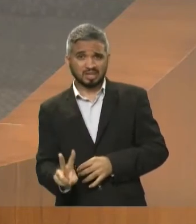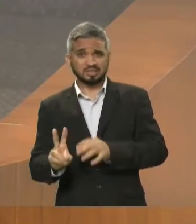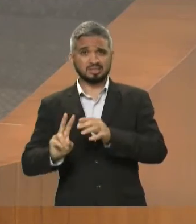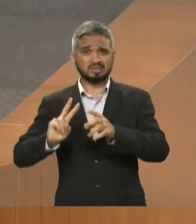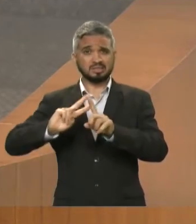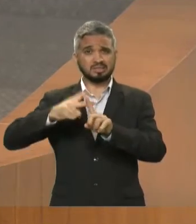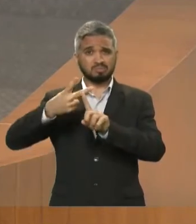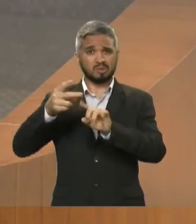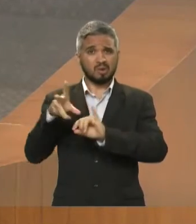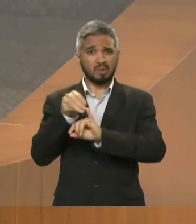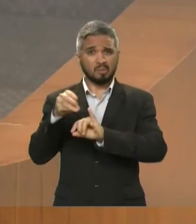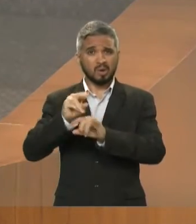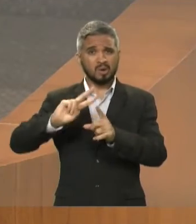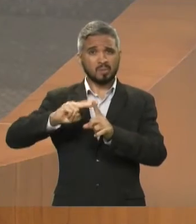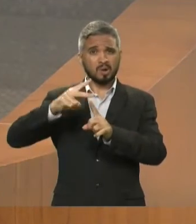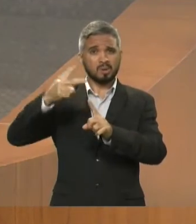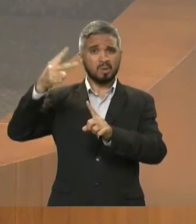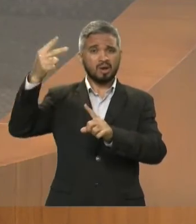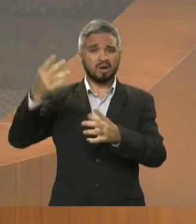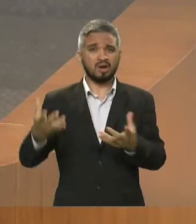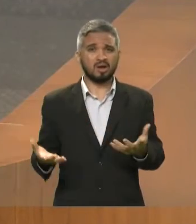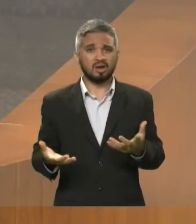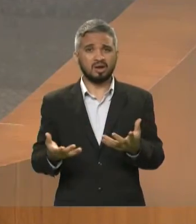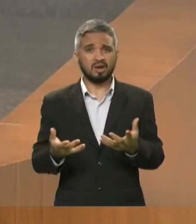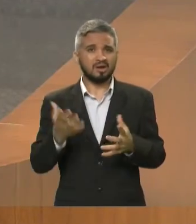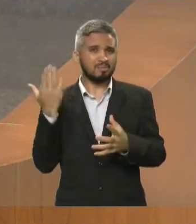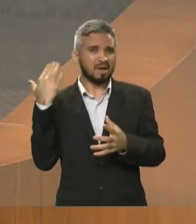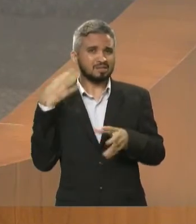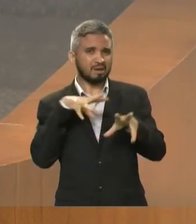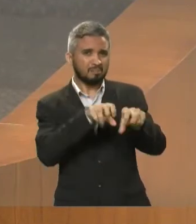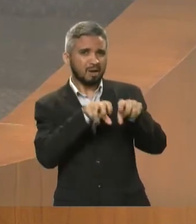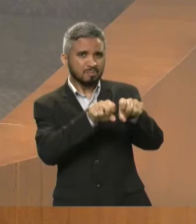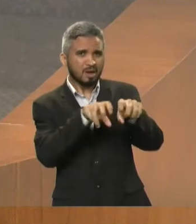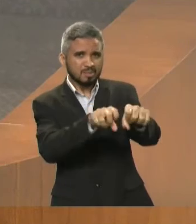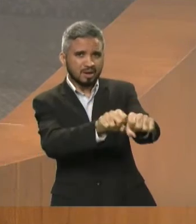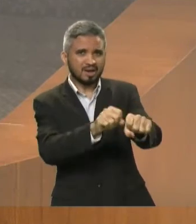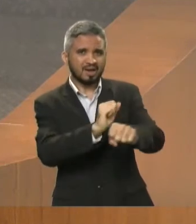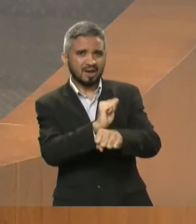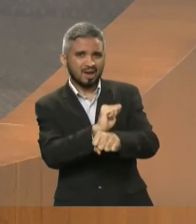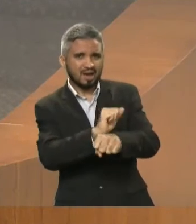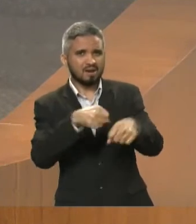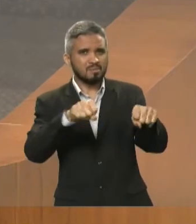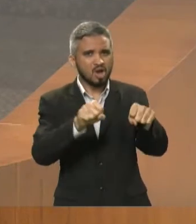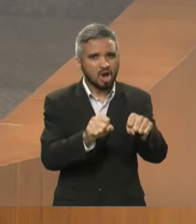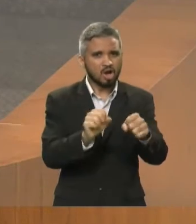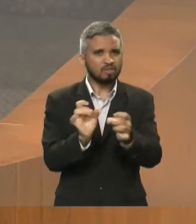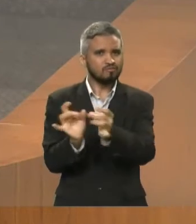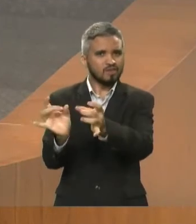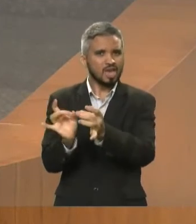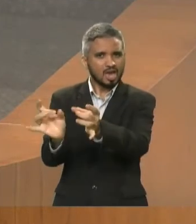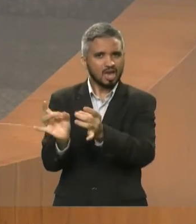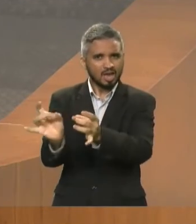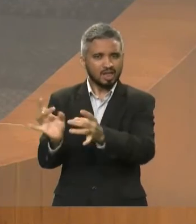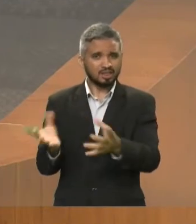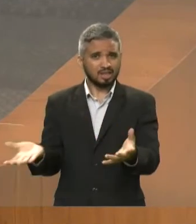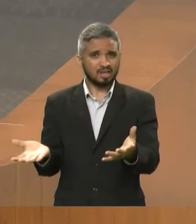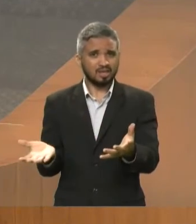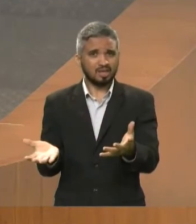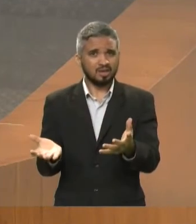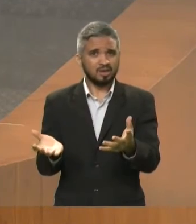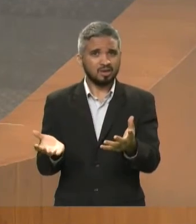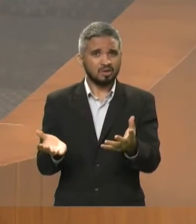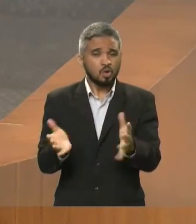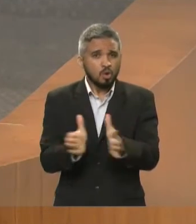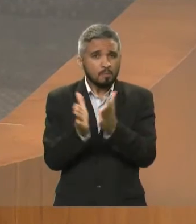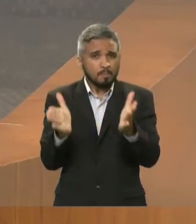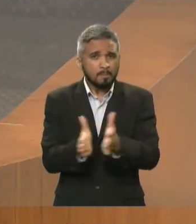mil carros e motos. Leiloou 20 mil motos e carros dos trabalhadores maranhenses. Aumentou a